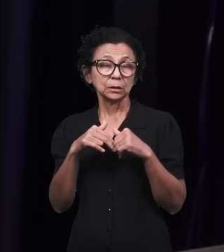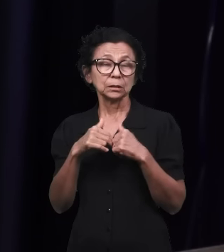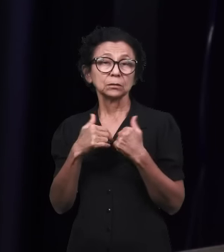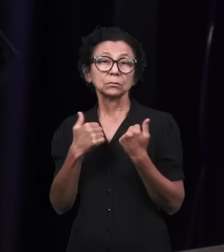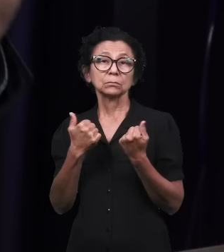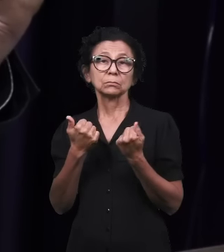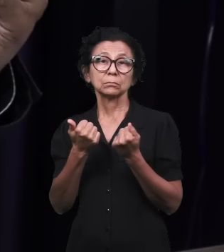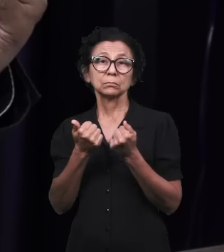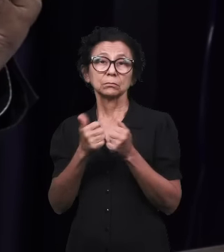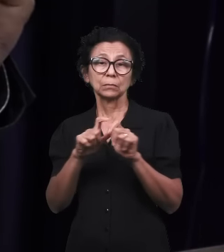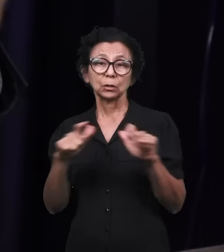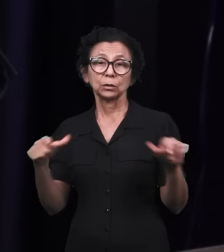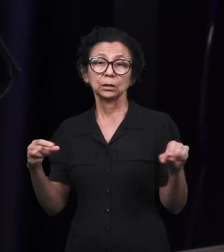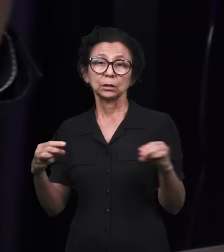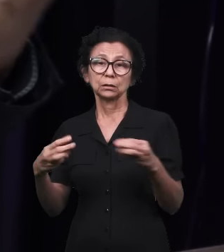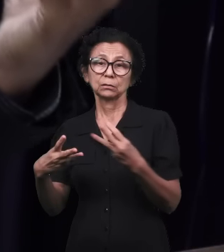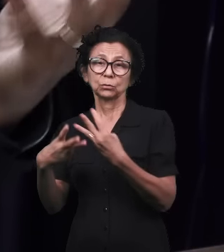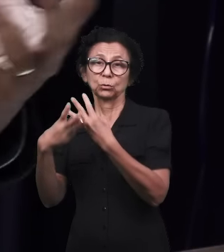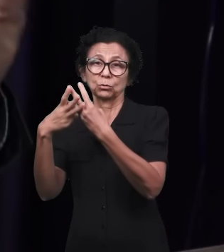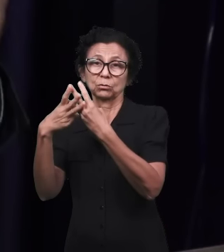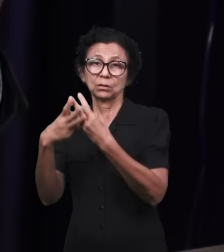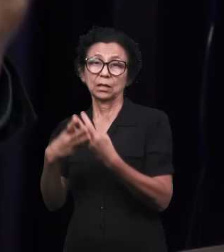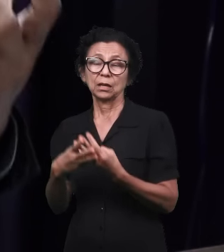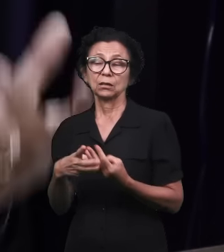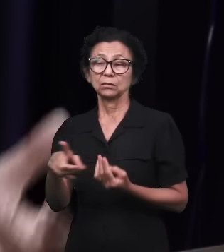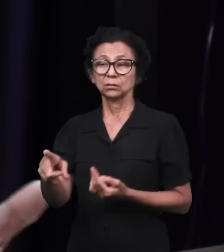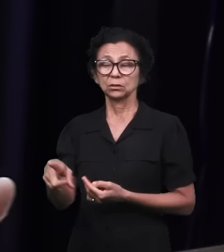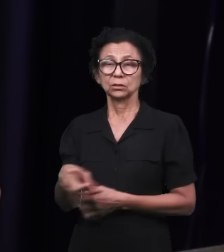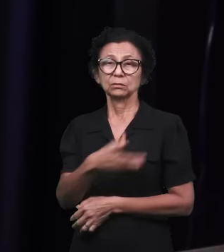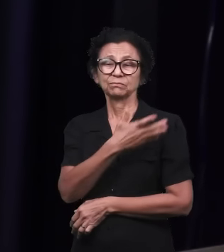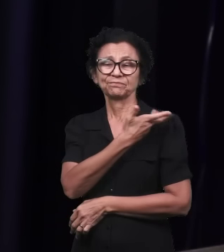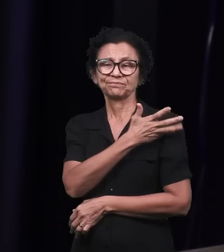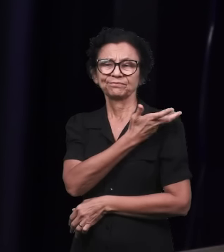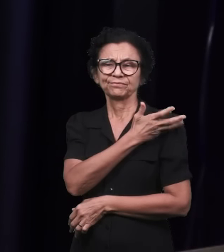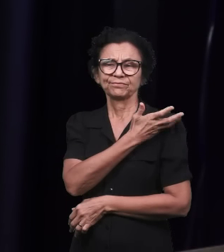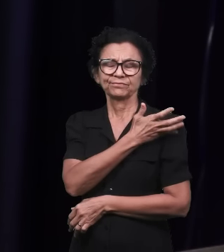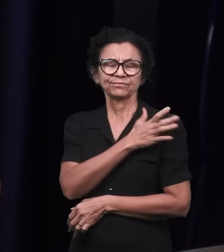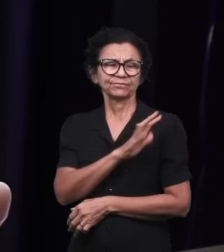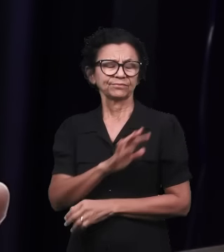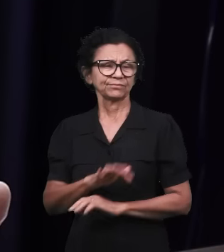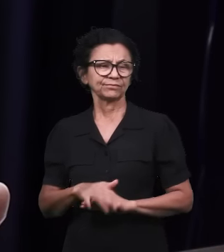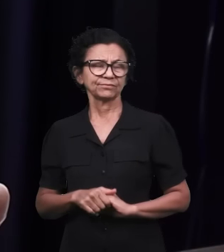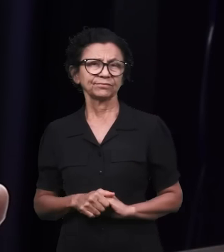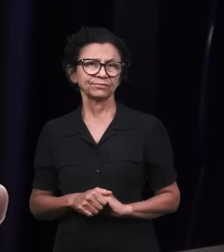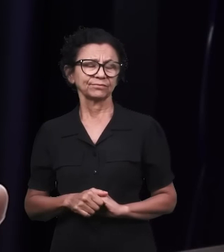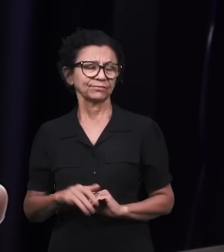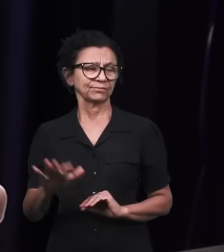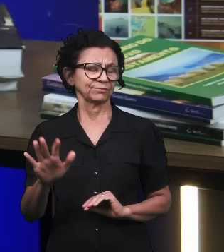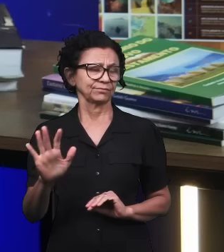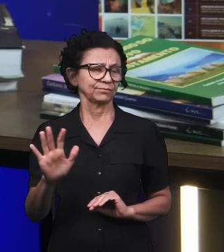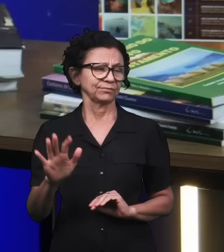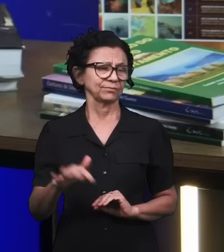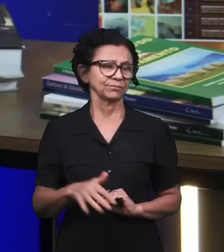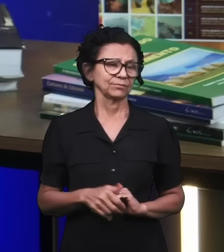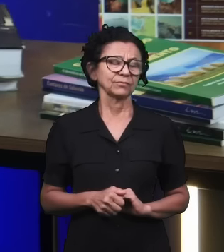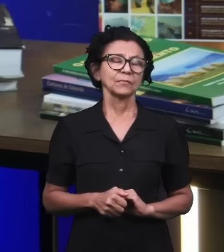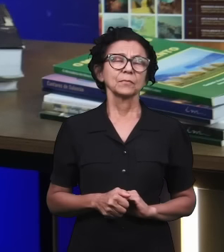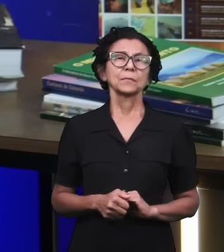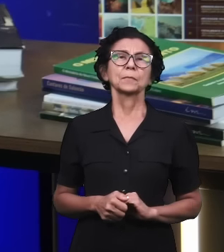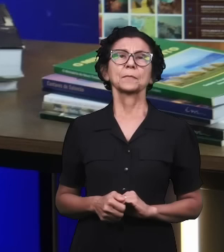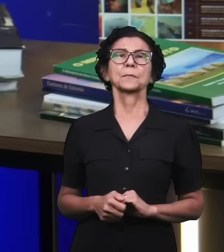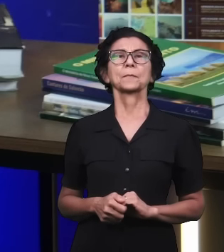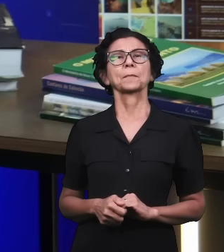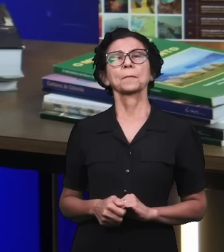acepção com as pessoas daquela região, pela mistura das gentes, né? Das pessoas. E é interessante, quando nós olhamos para o mapa,